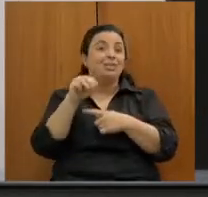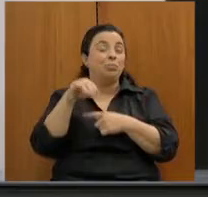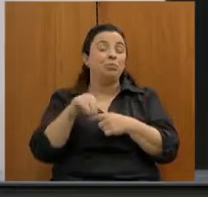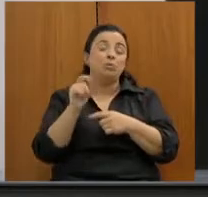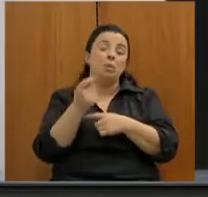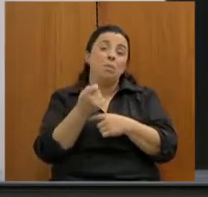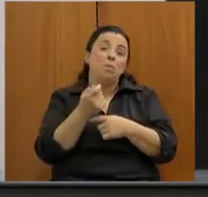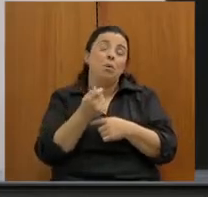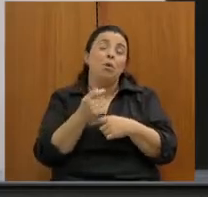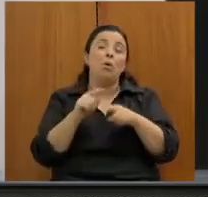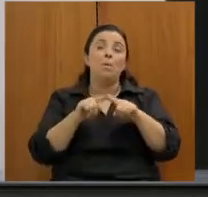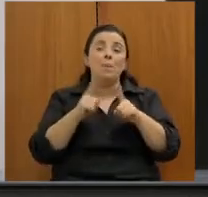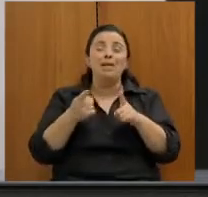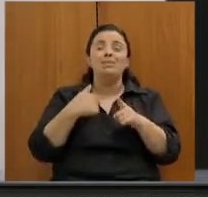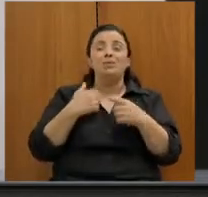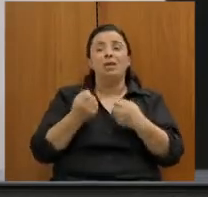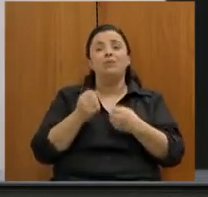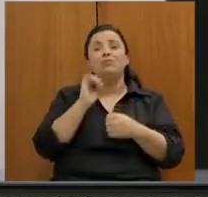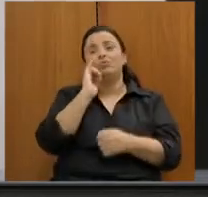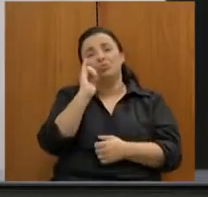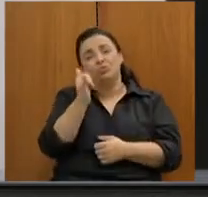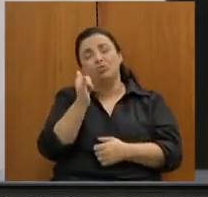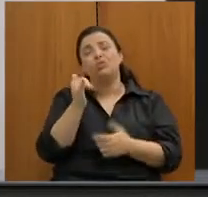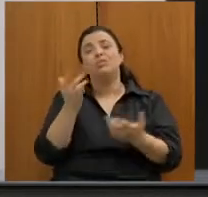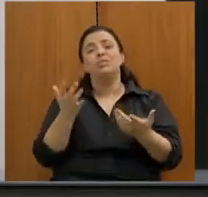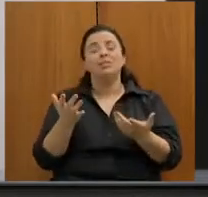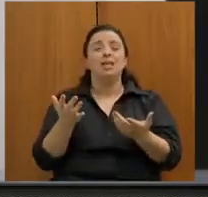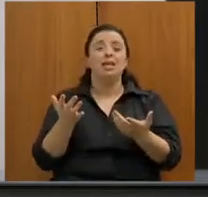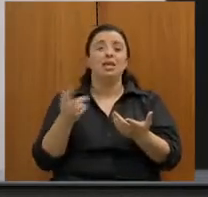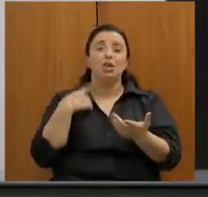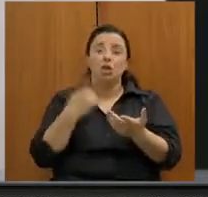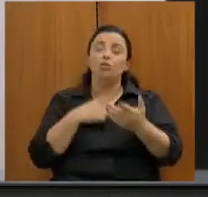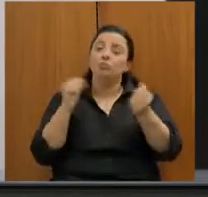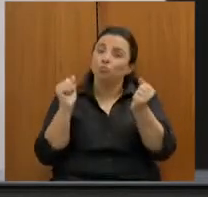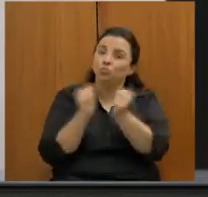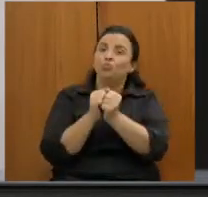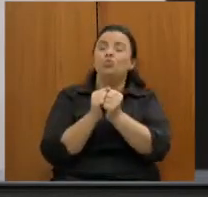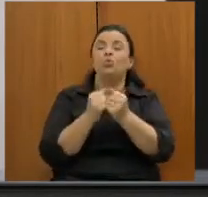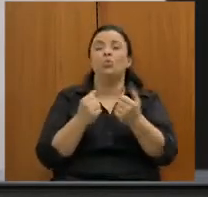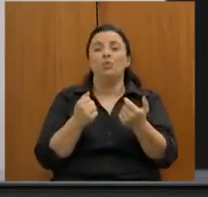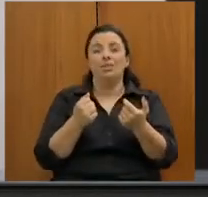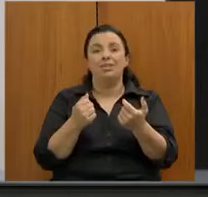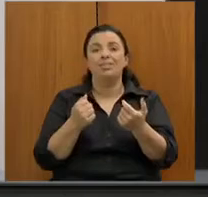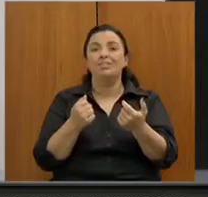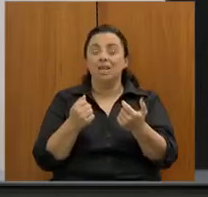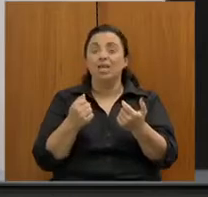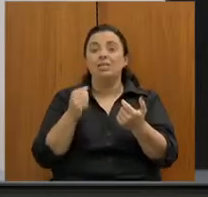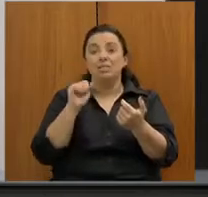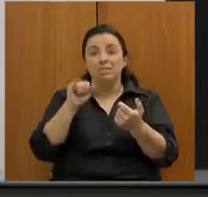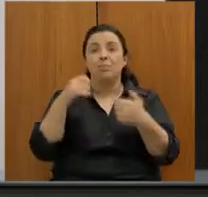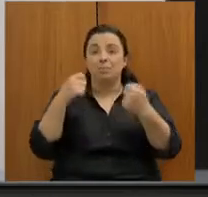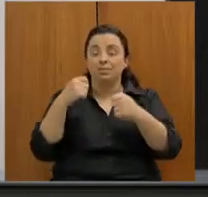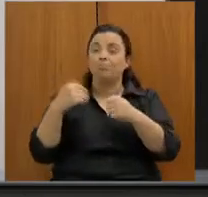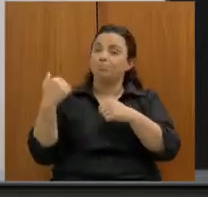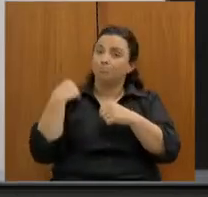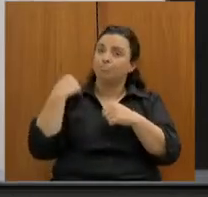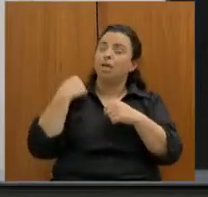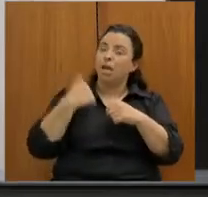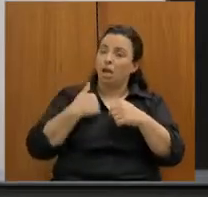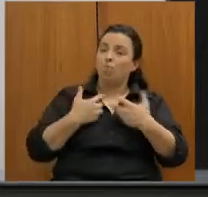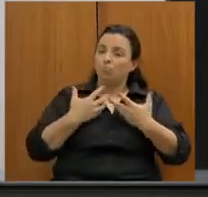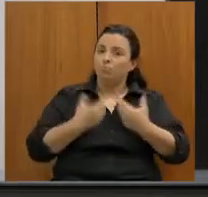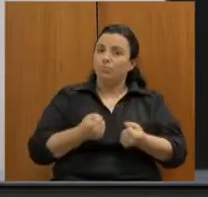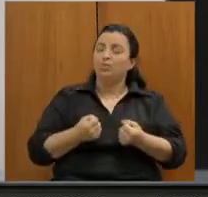nesse É mas o seu para você também que estamos juntas tá Conte conosco conte comigo